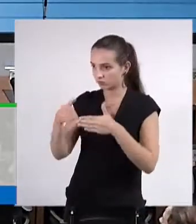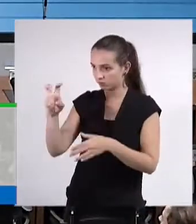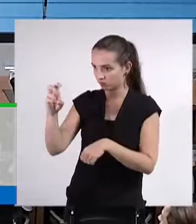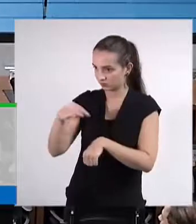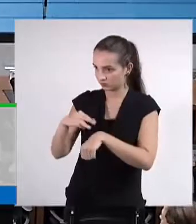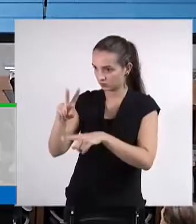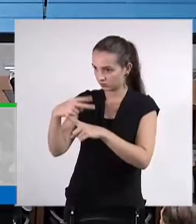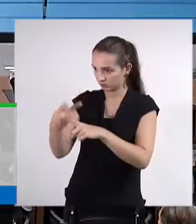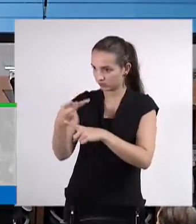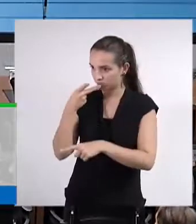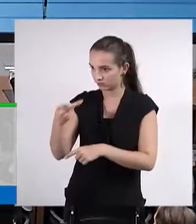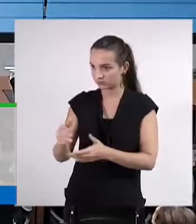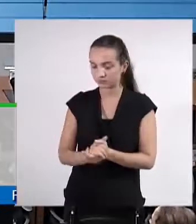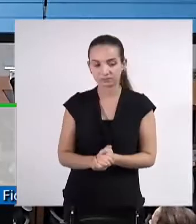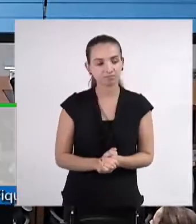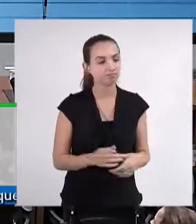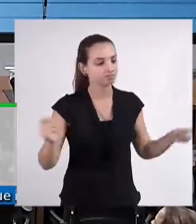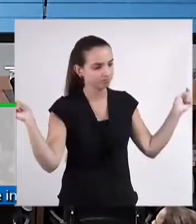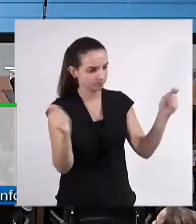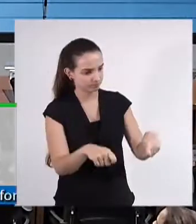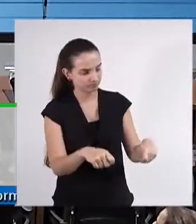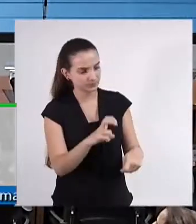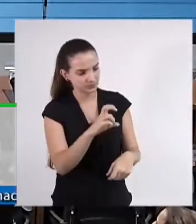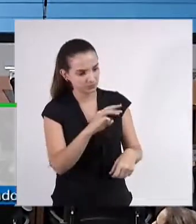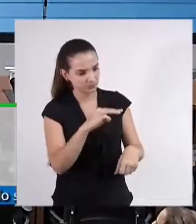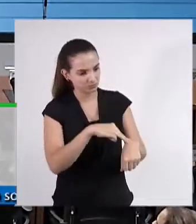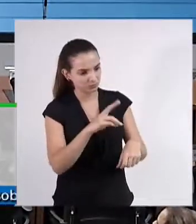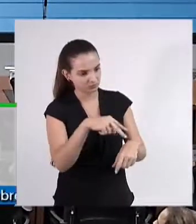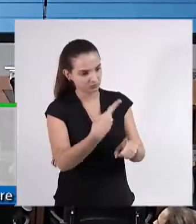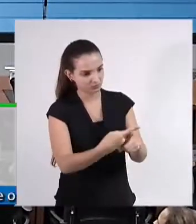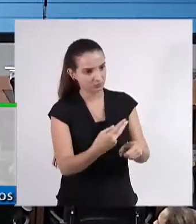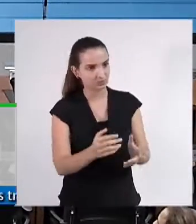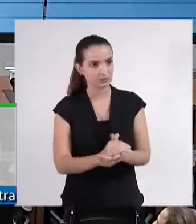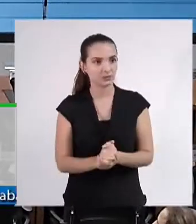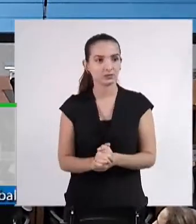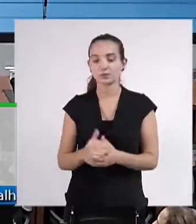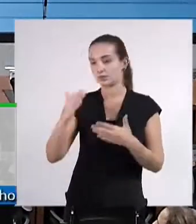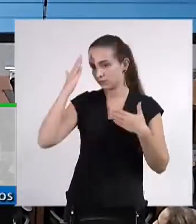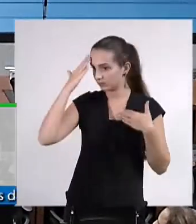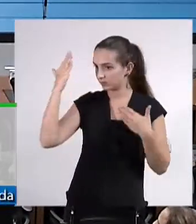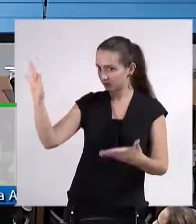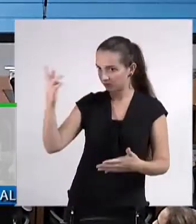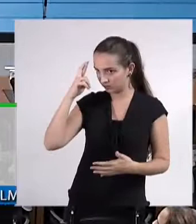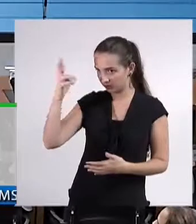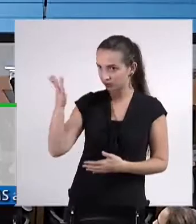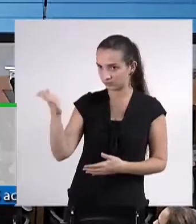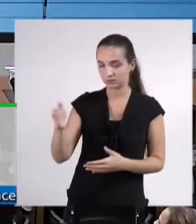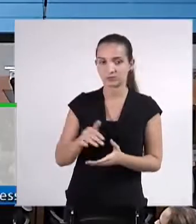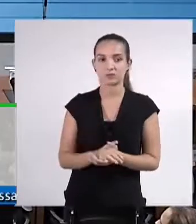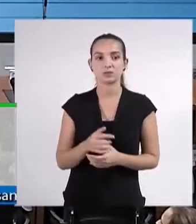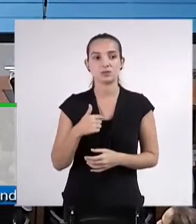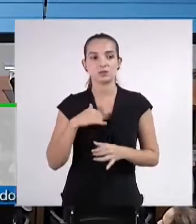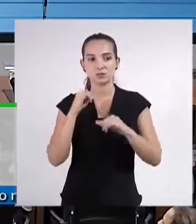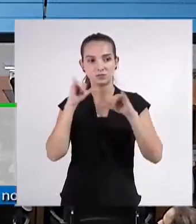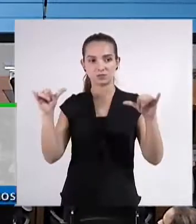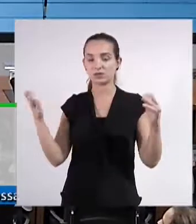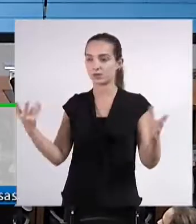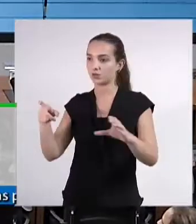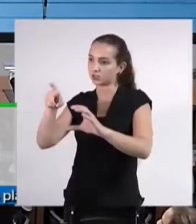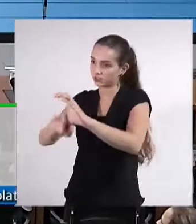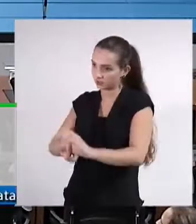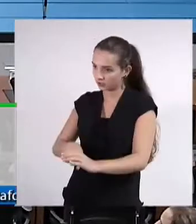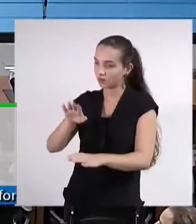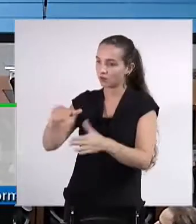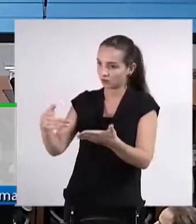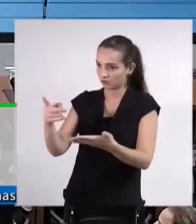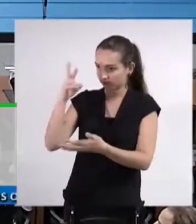deputado? 5 minutos concedido, nobre deputado. Eu agradeço a Vossa Excelência e digo que fico em dívida.